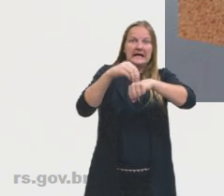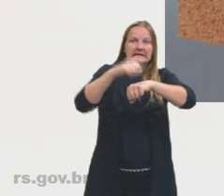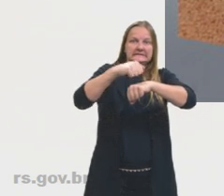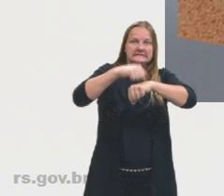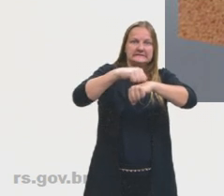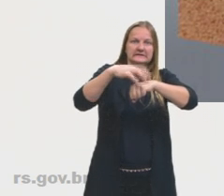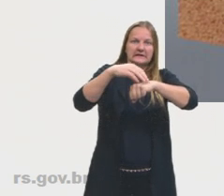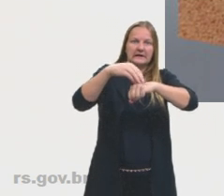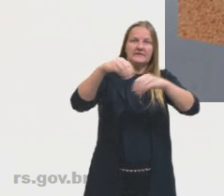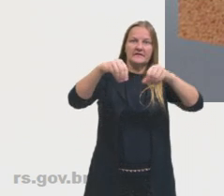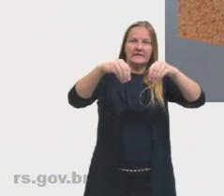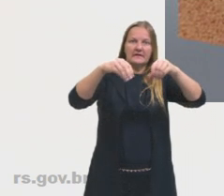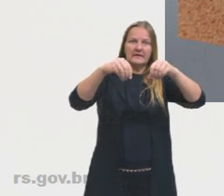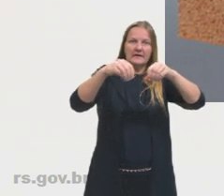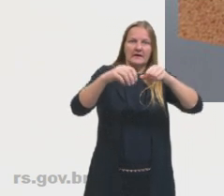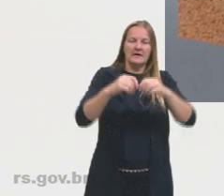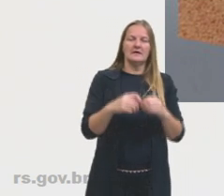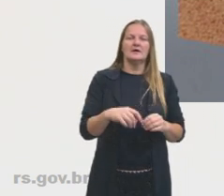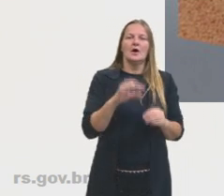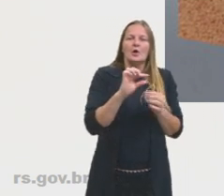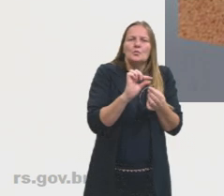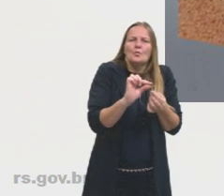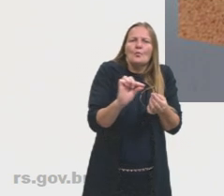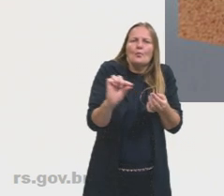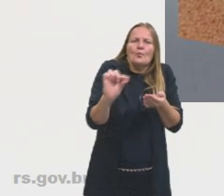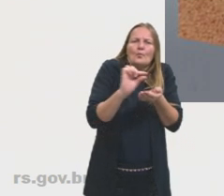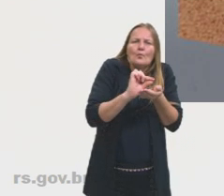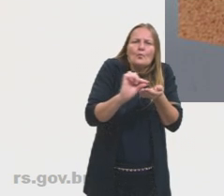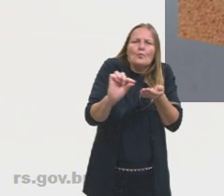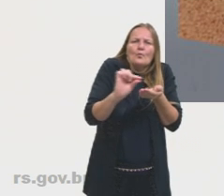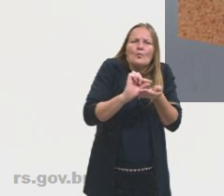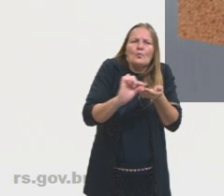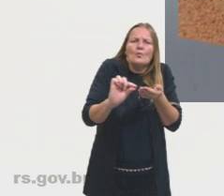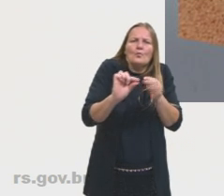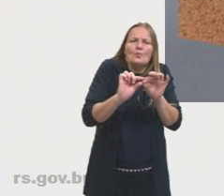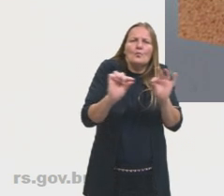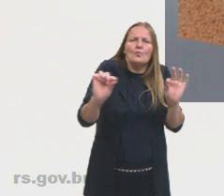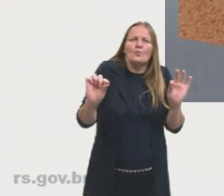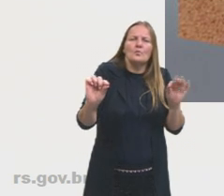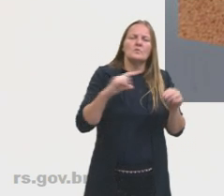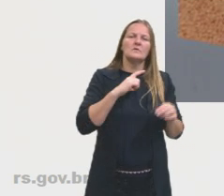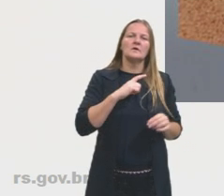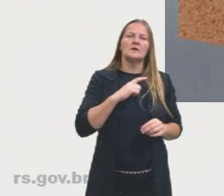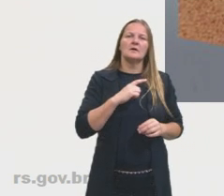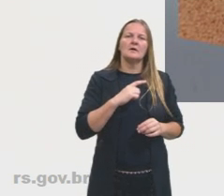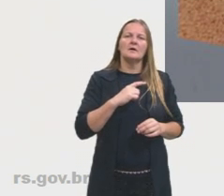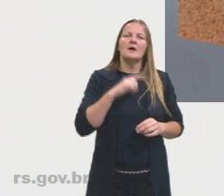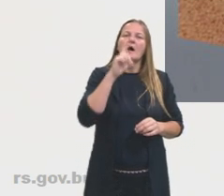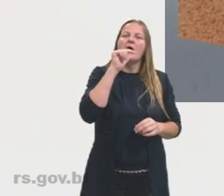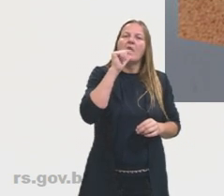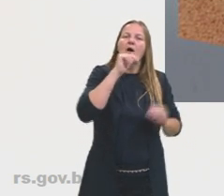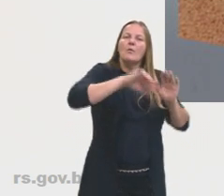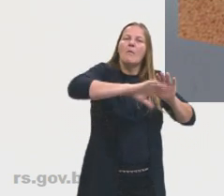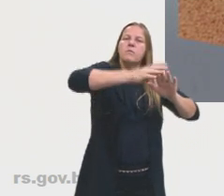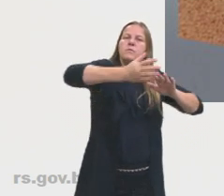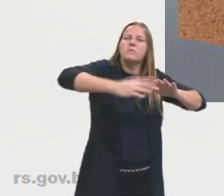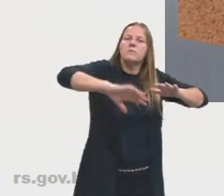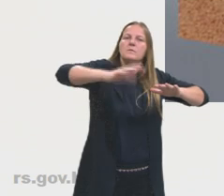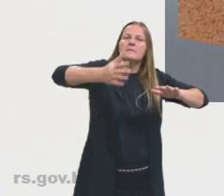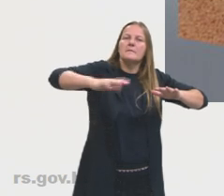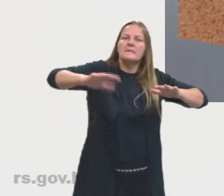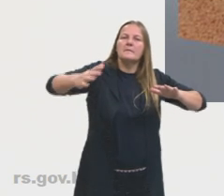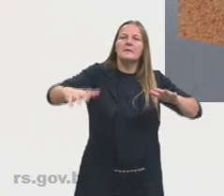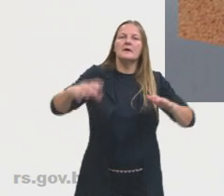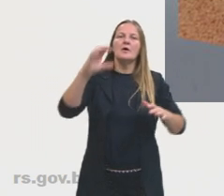crosta Oceânica Ela é bem mais fina certo e isso a sobre ela nós vamos ter os mares certos